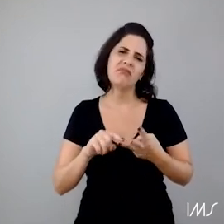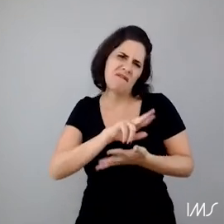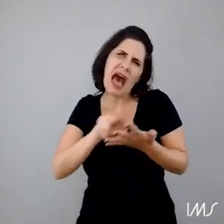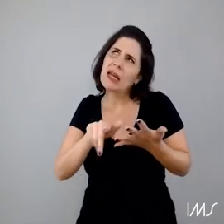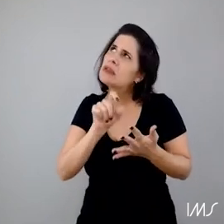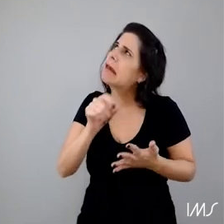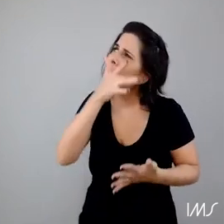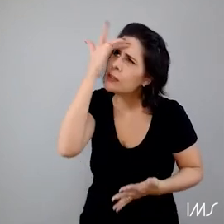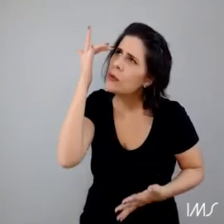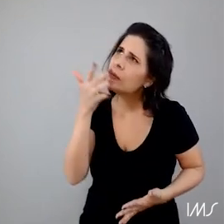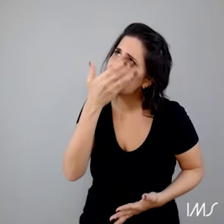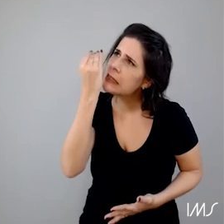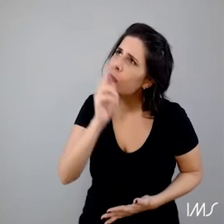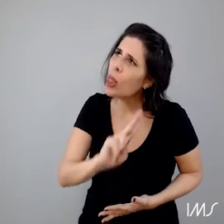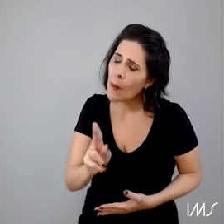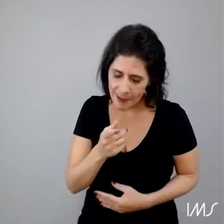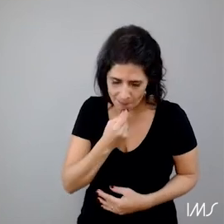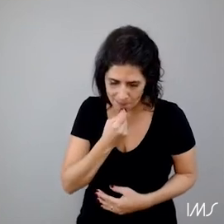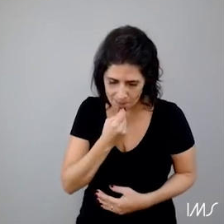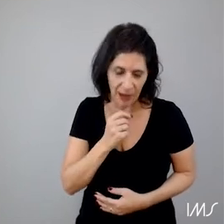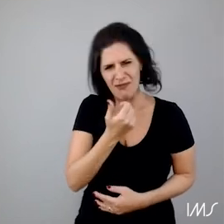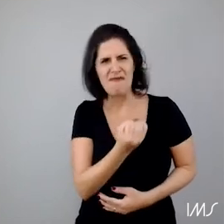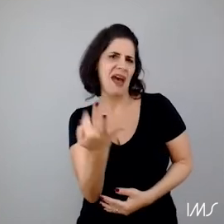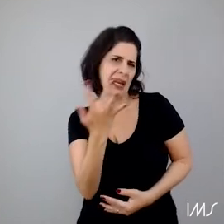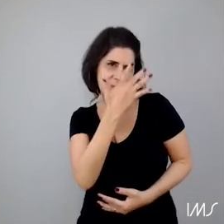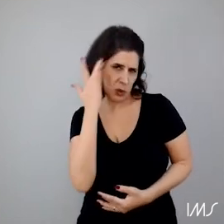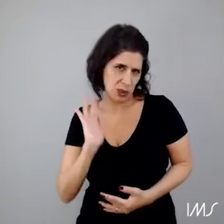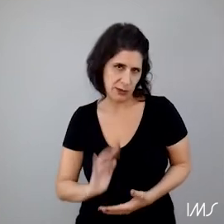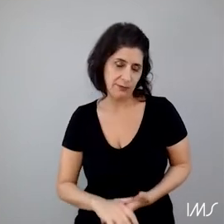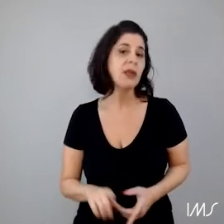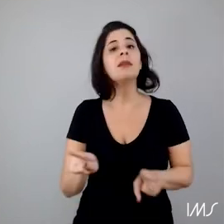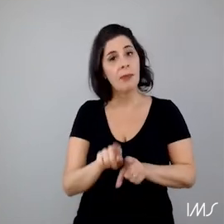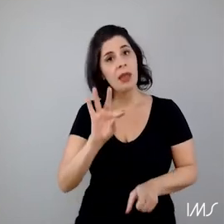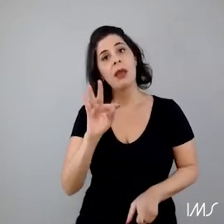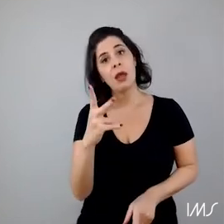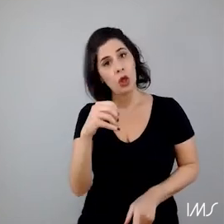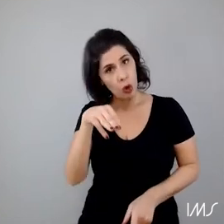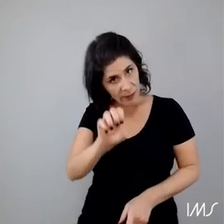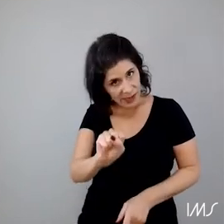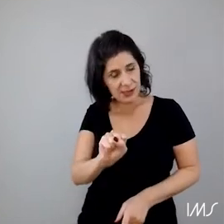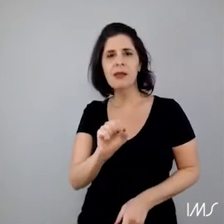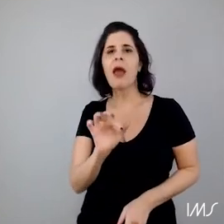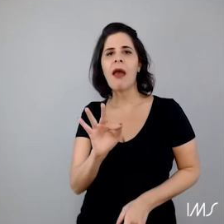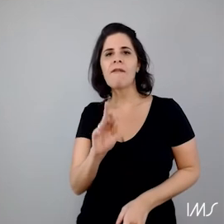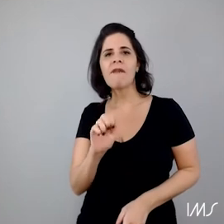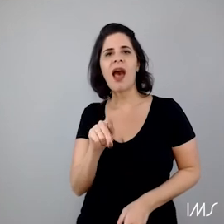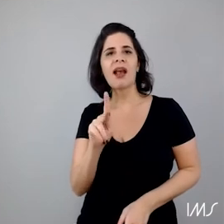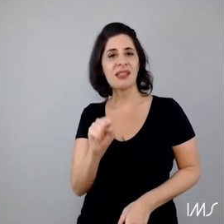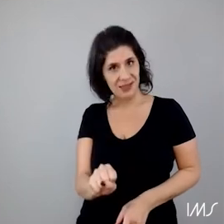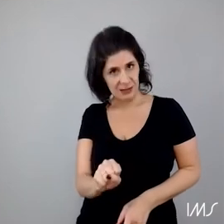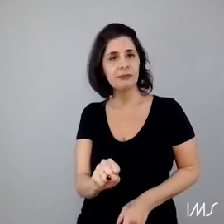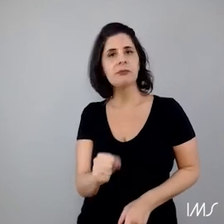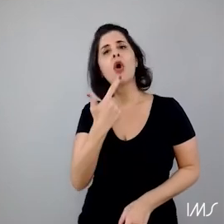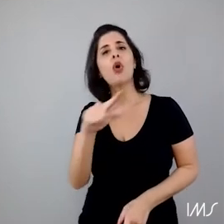o Tomás Farkas, enfim, Pedro Vaz, que esteve logo no começo, depois se retirou,